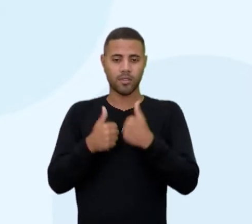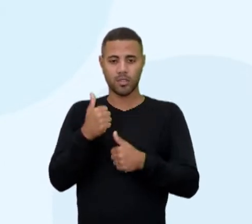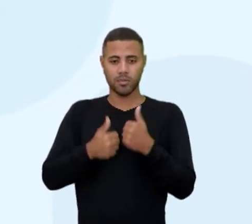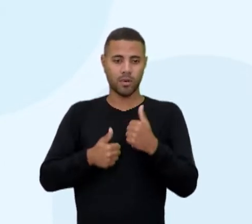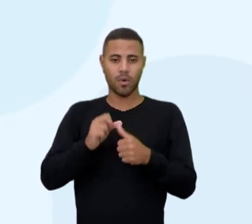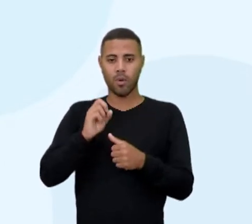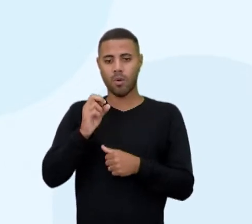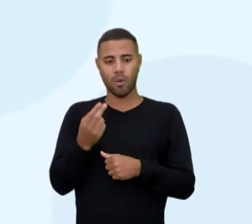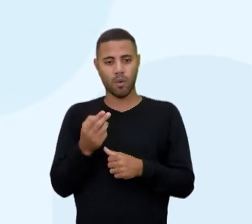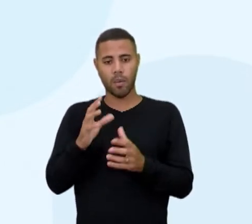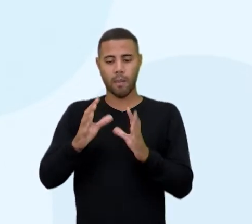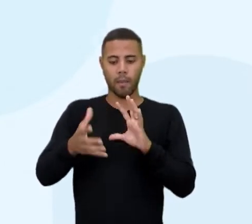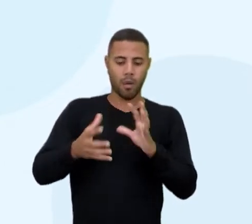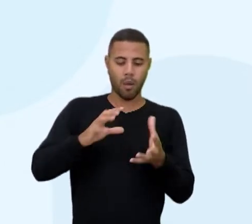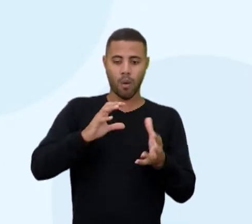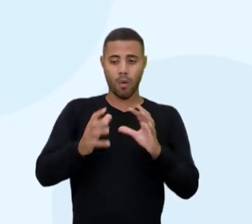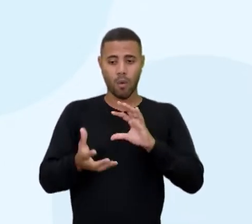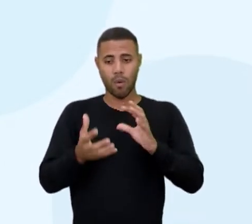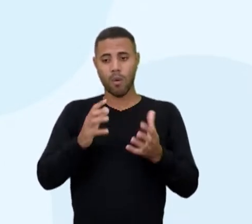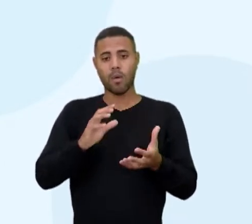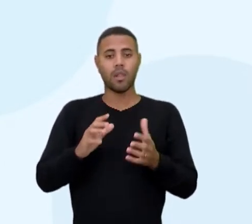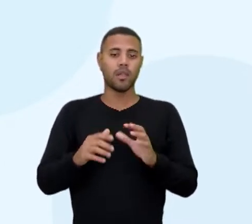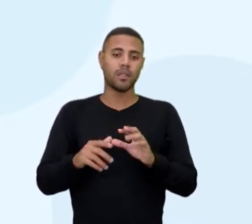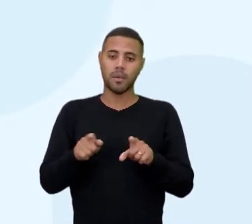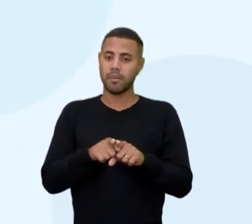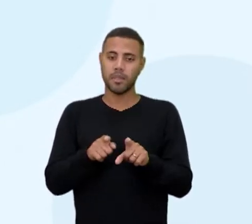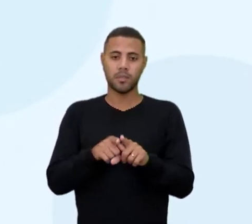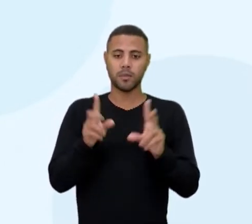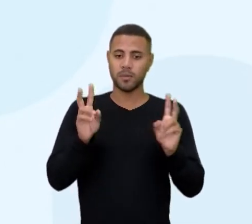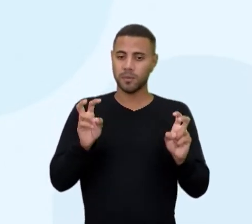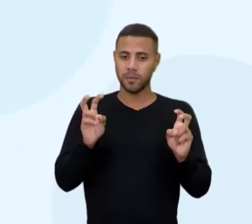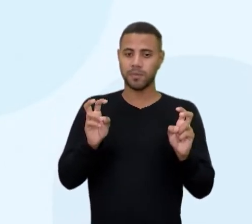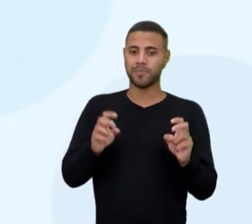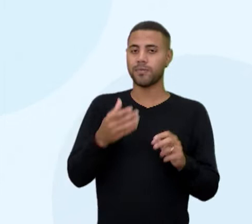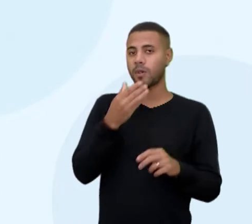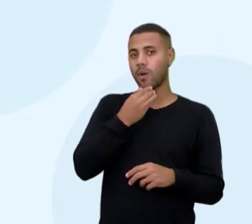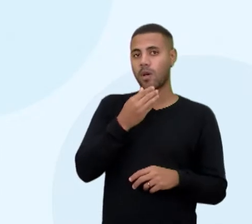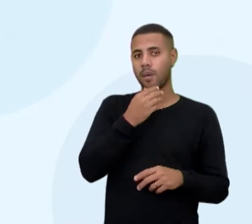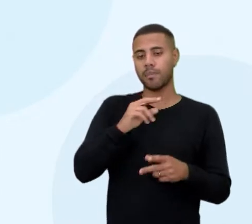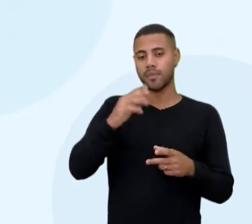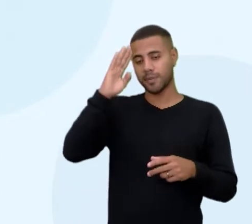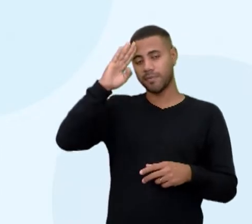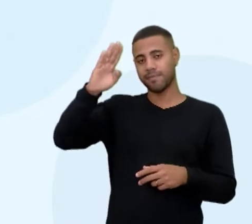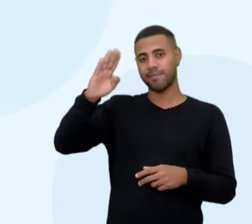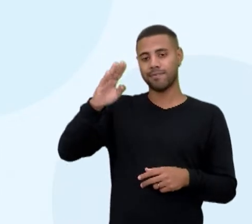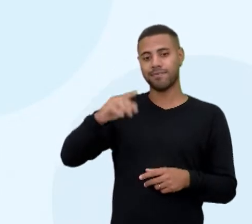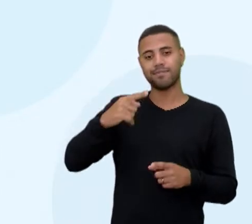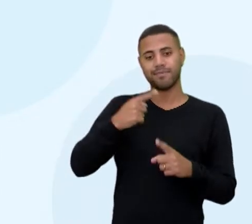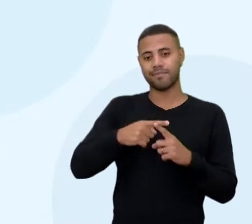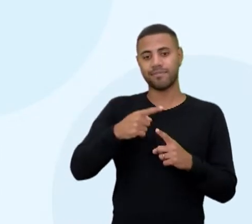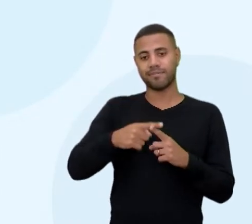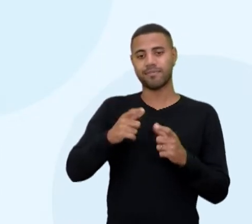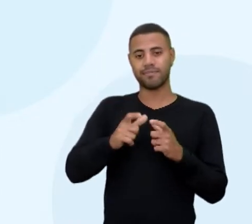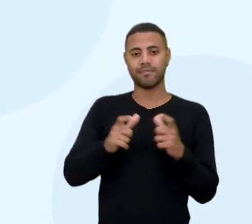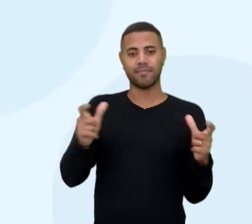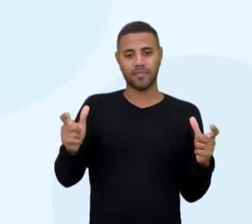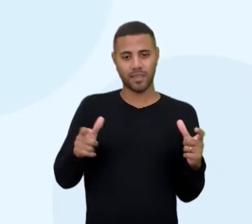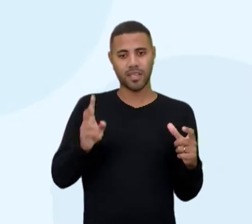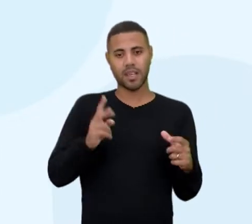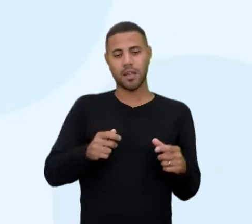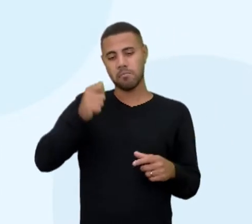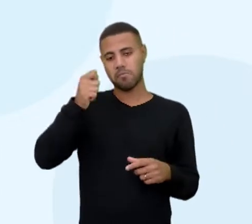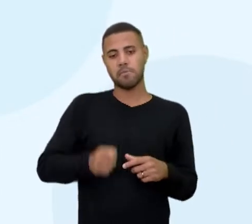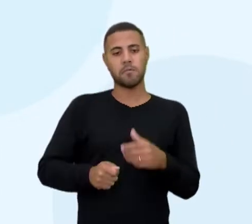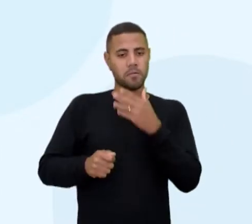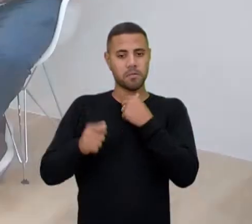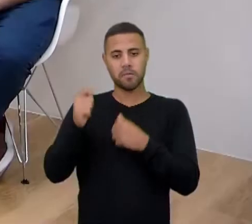ou simplesmente de bola, né? Mas geralmente relacionado ao homem. Porque ainda tem essa coisa de que o